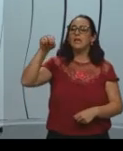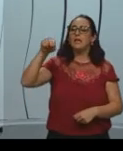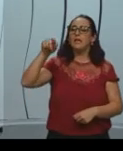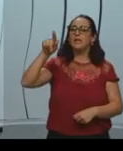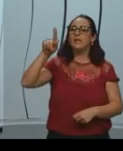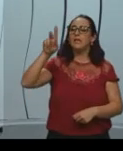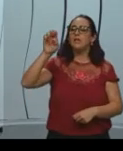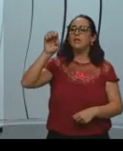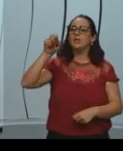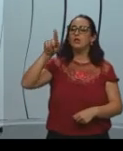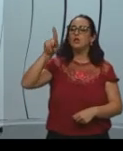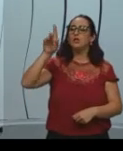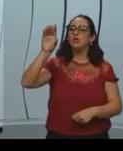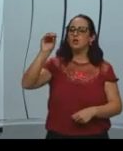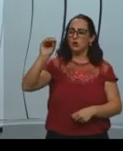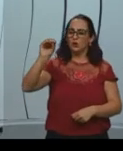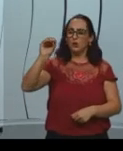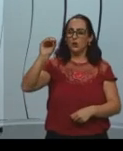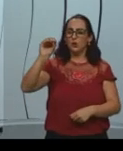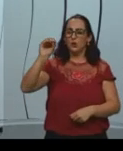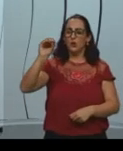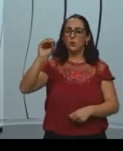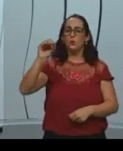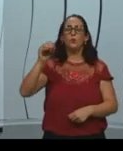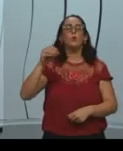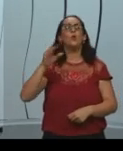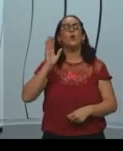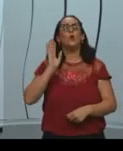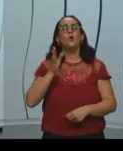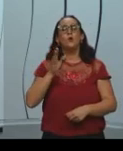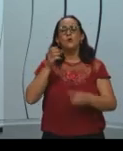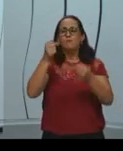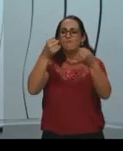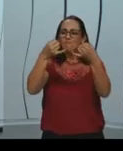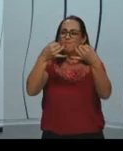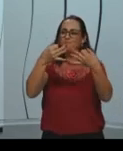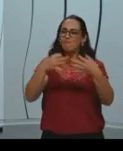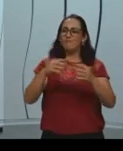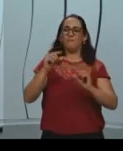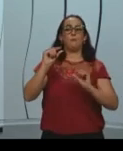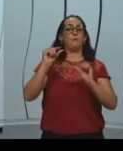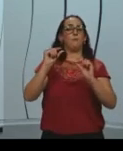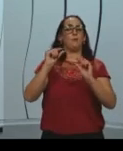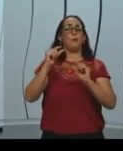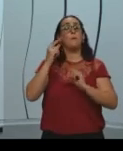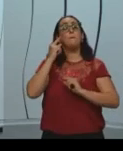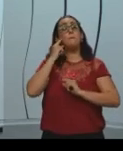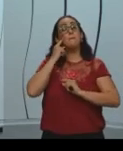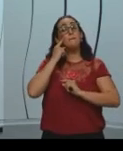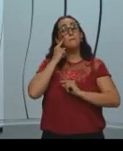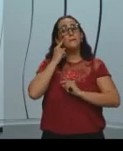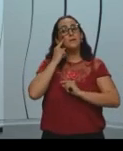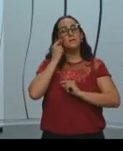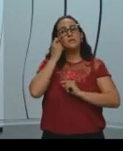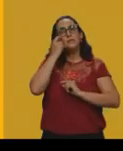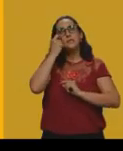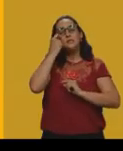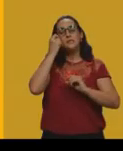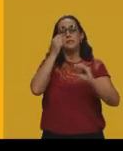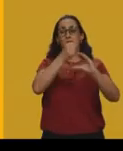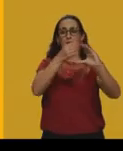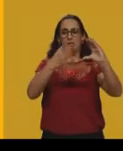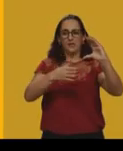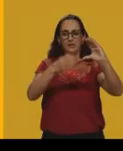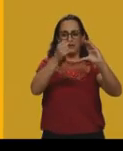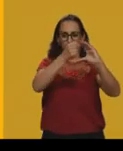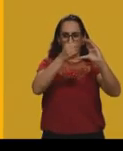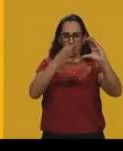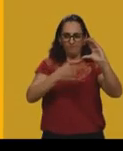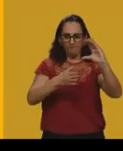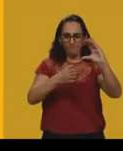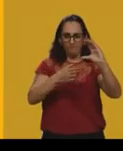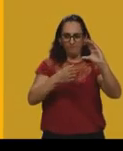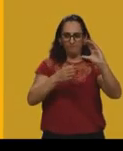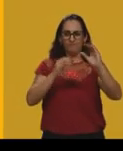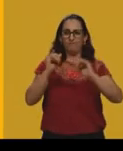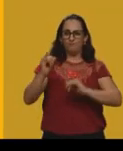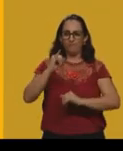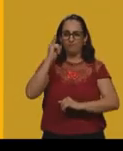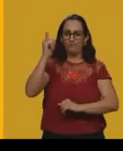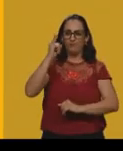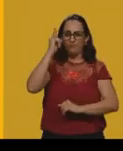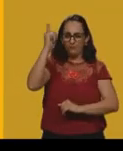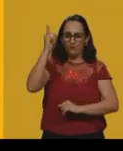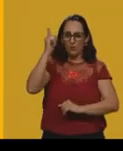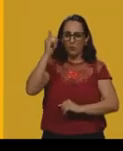hoje, nós falamos um pouco da mão de obra, né, mas pensar aí de umas características para a gente né, concluir a nossa aula de hoje.